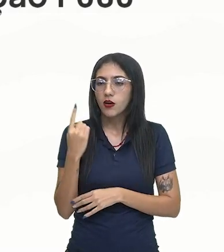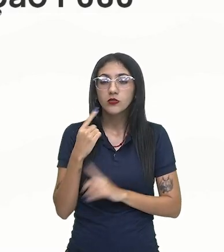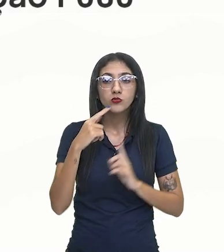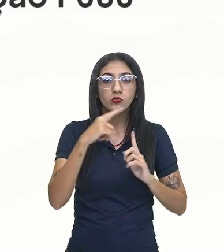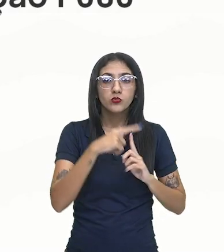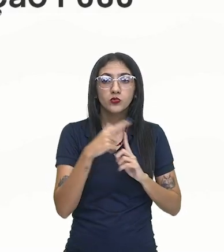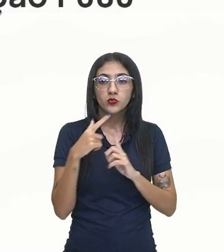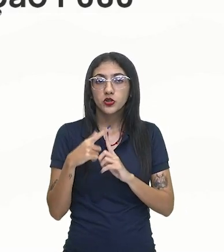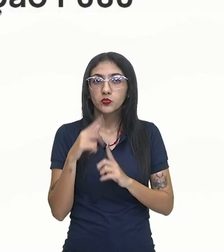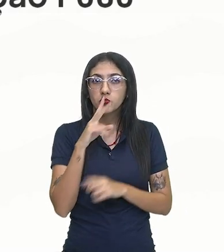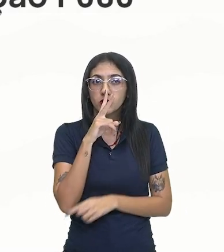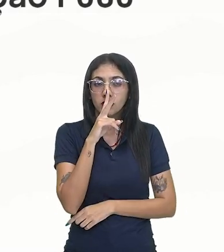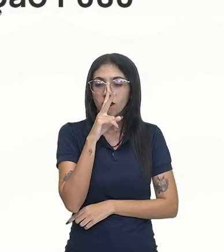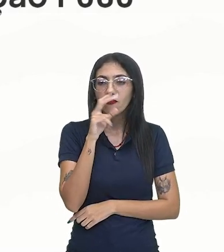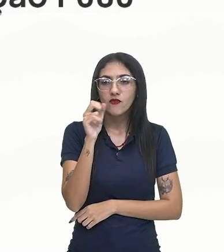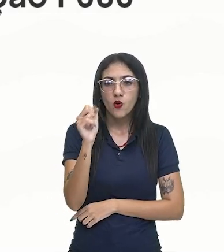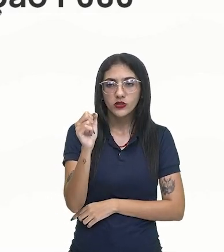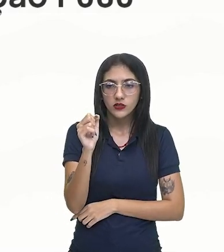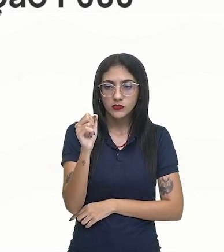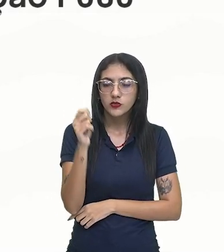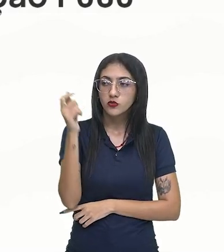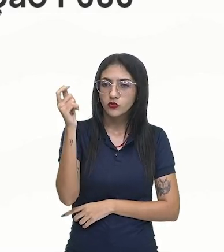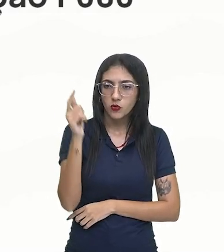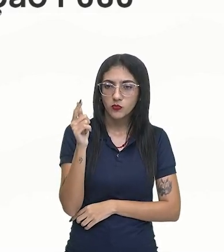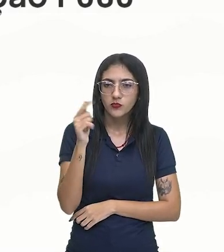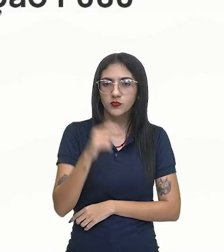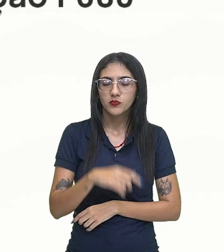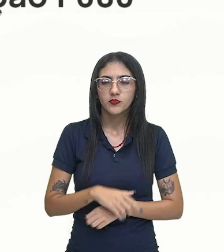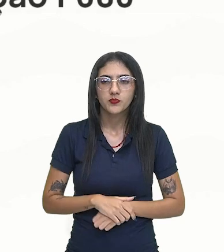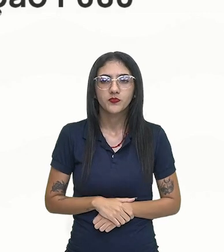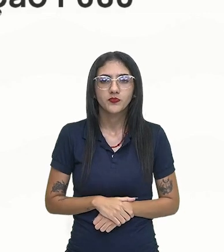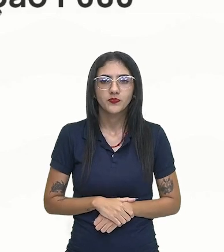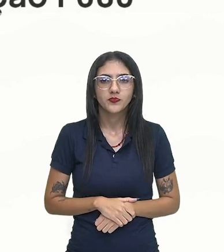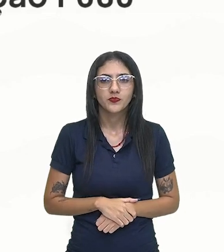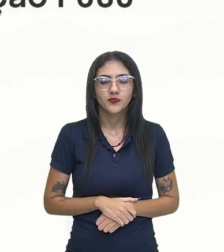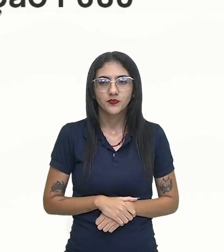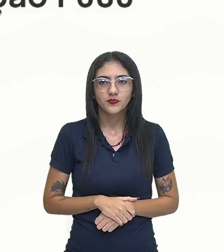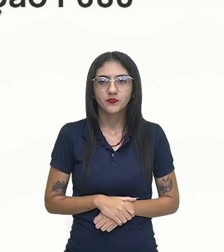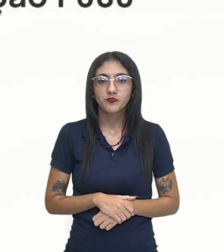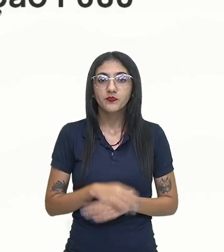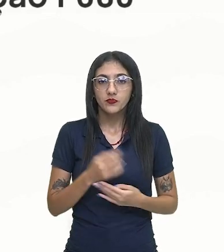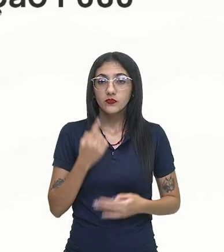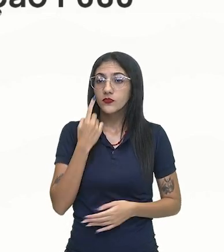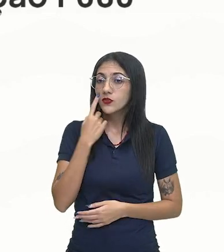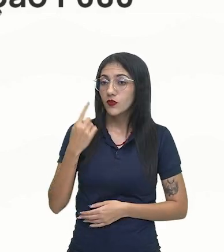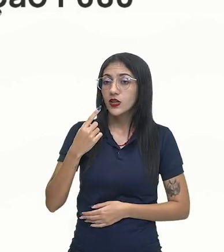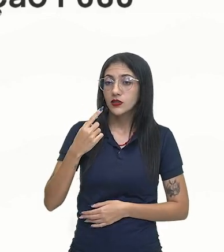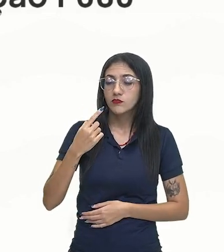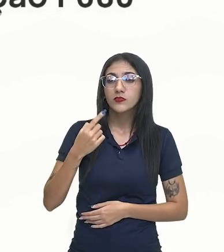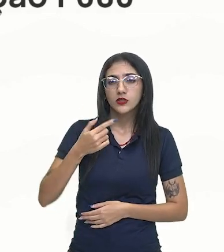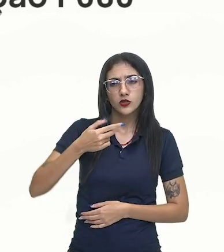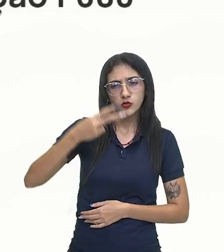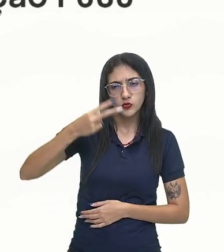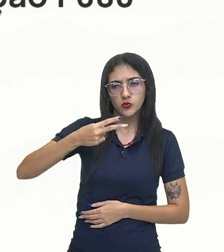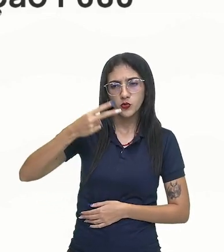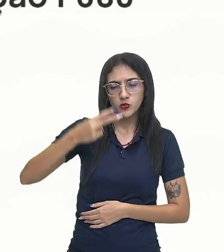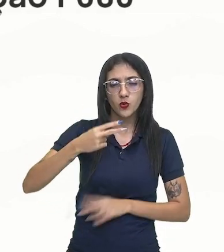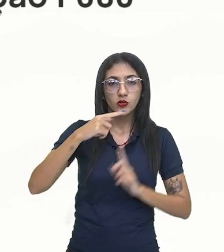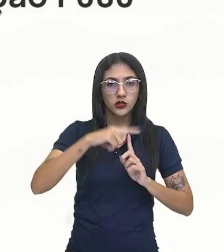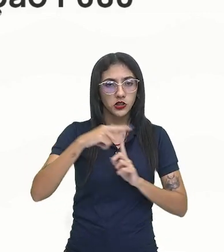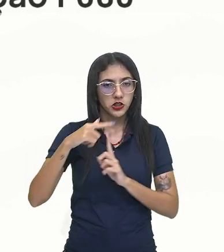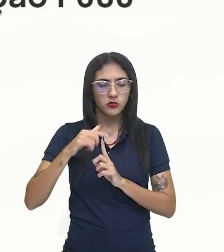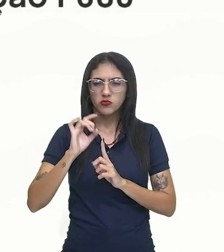no comprimento de onda de 680 nanômetros. Tá bom? Então, nós temos esses dois fotossistemas a nível